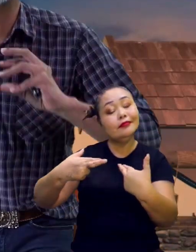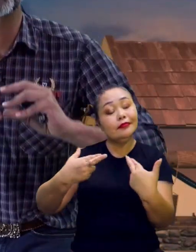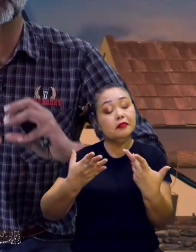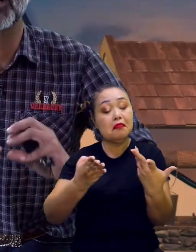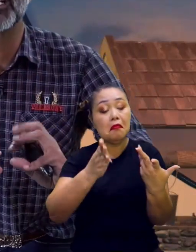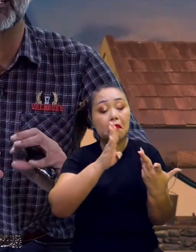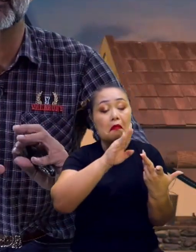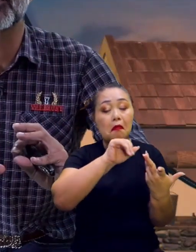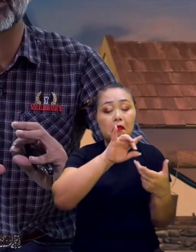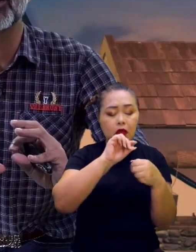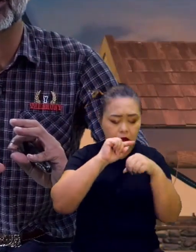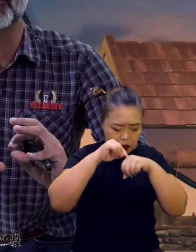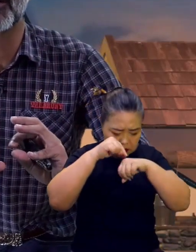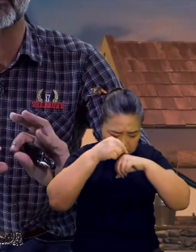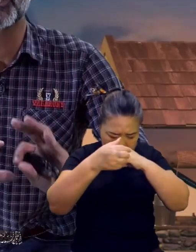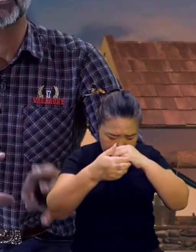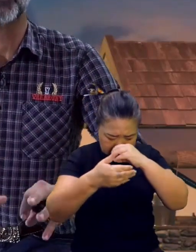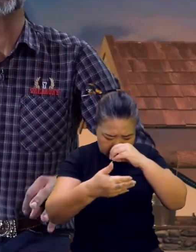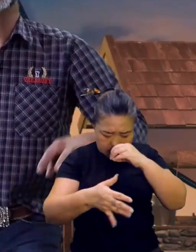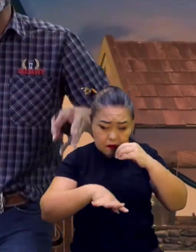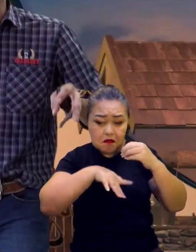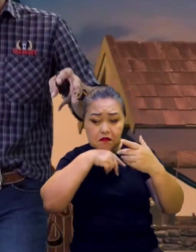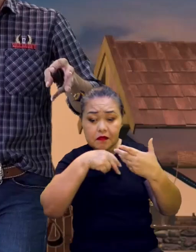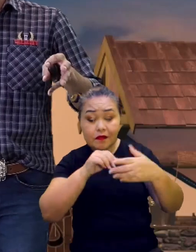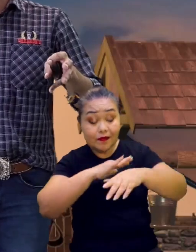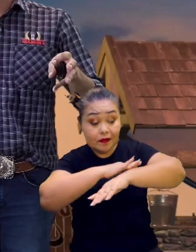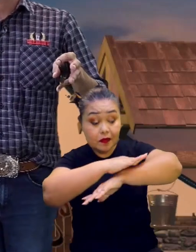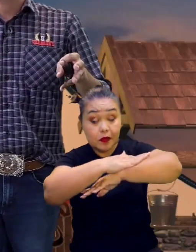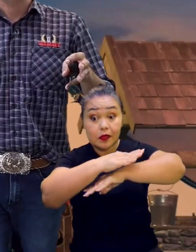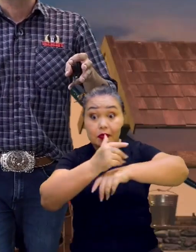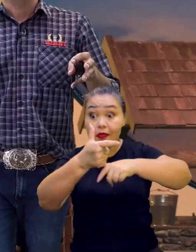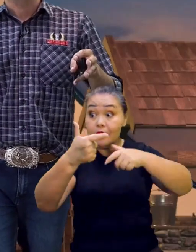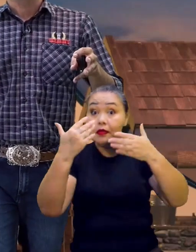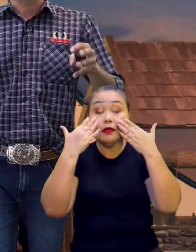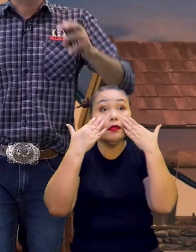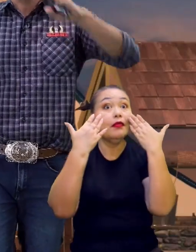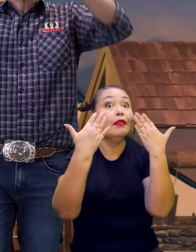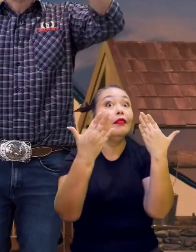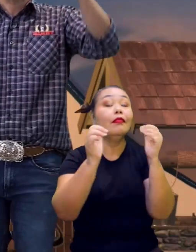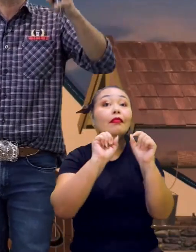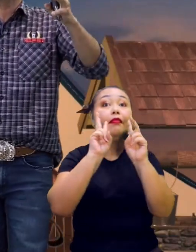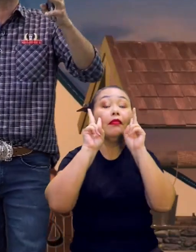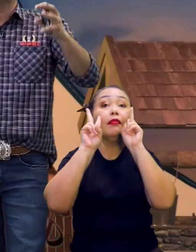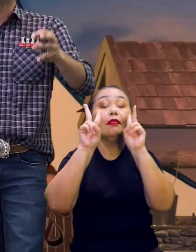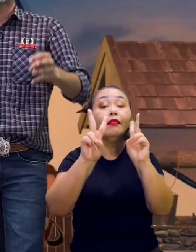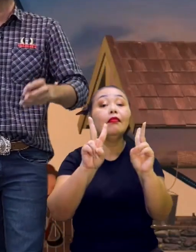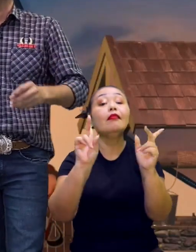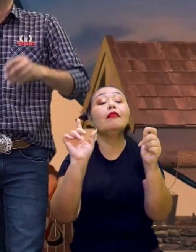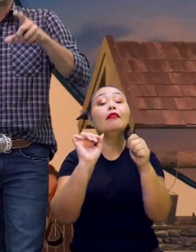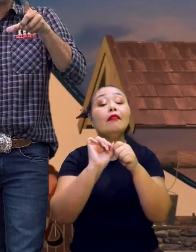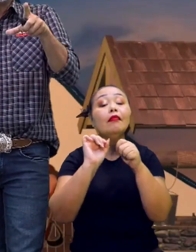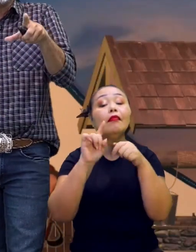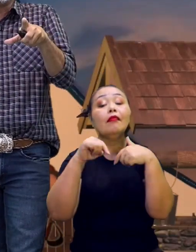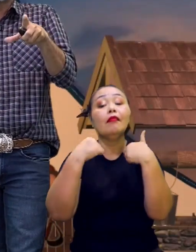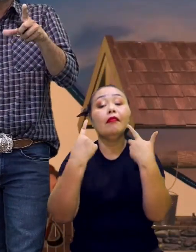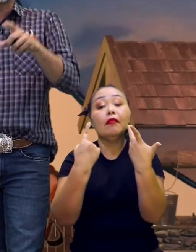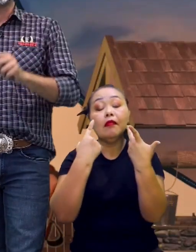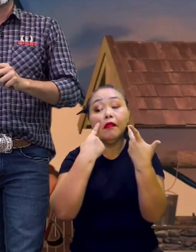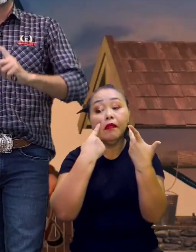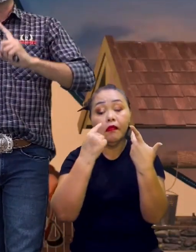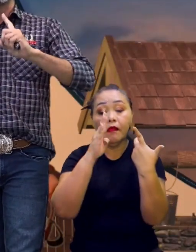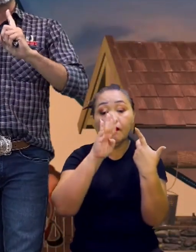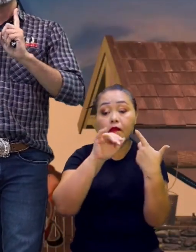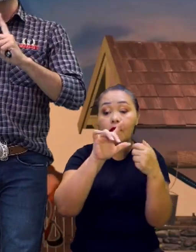os micro-organismos de origem animal e vegetal e os macros. Constituem determinados biomas